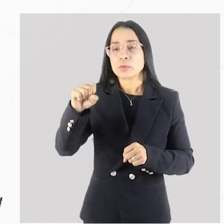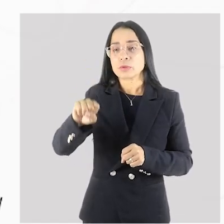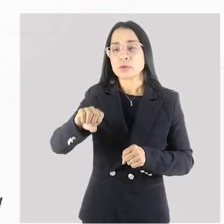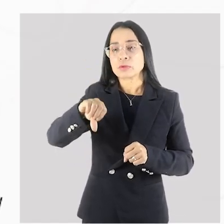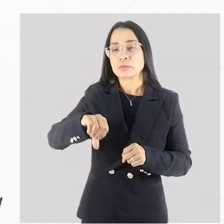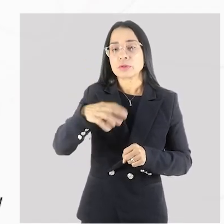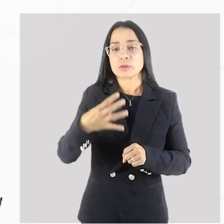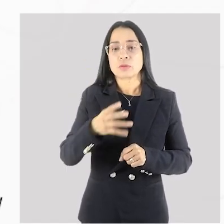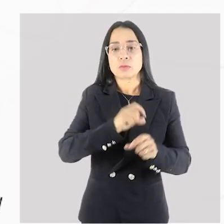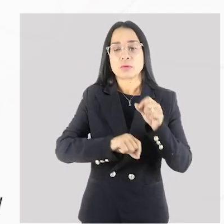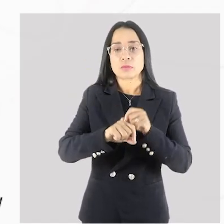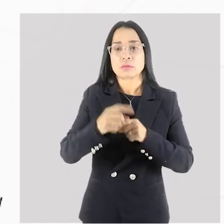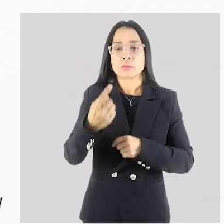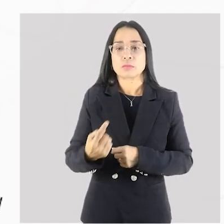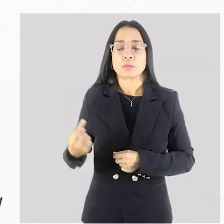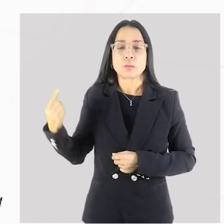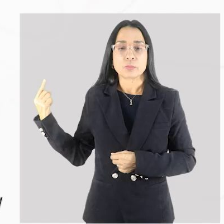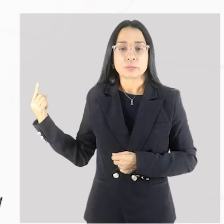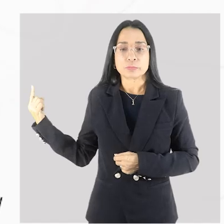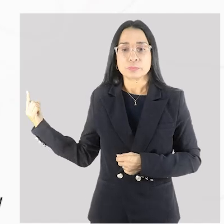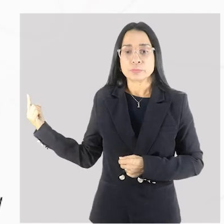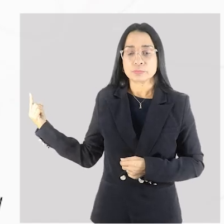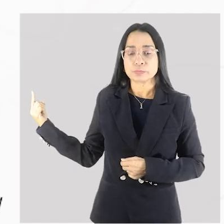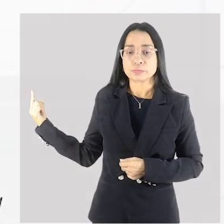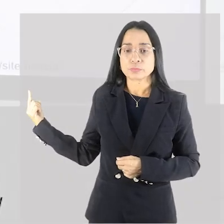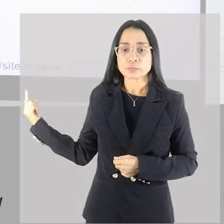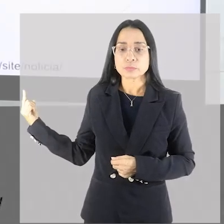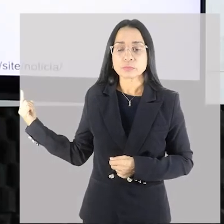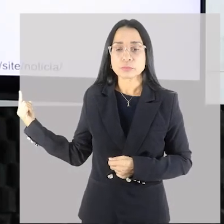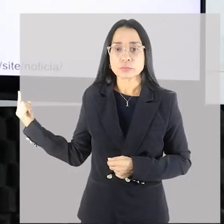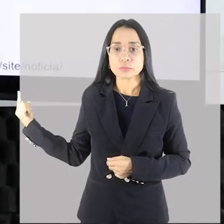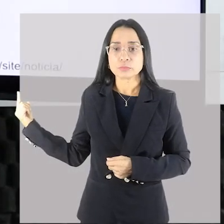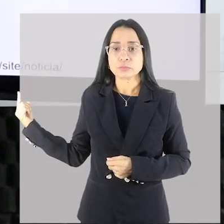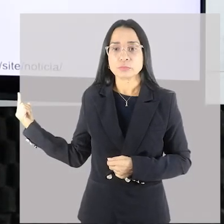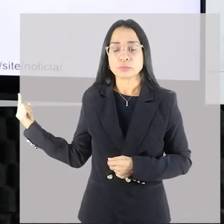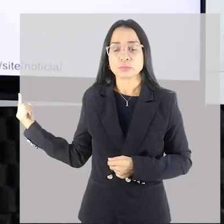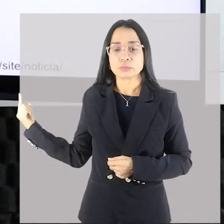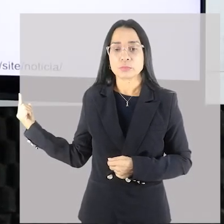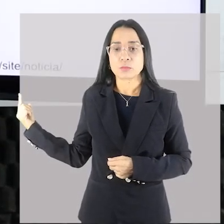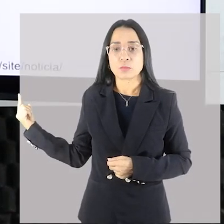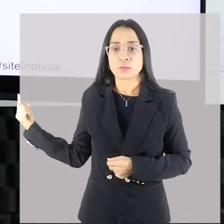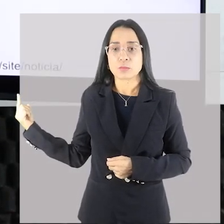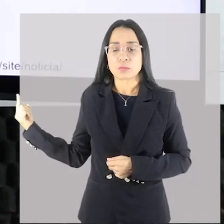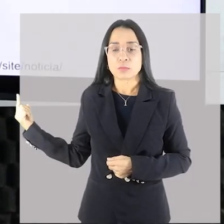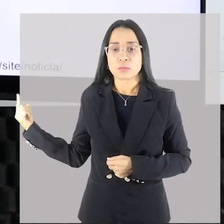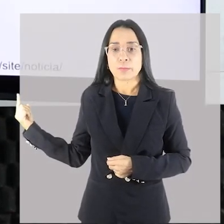Grécia, eles inspiraram a criação do Comitê Olímpico Internacional, o COI, e em